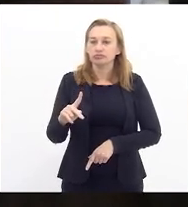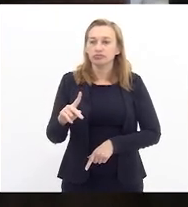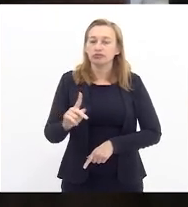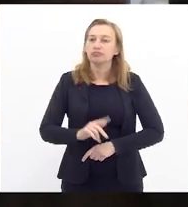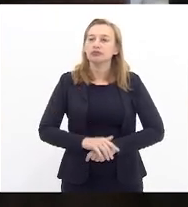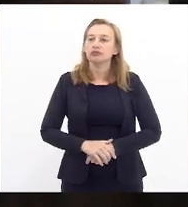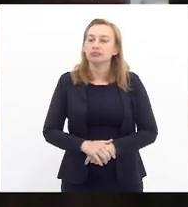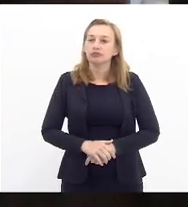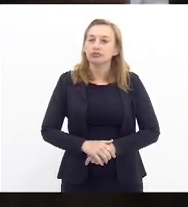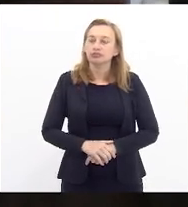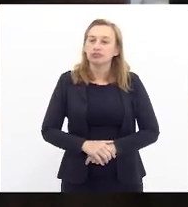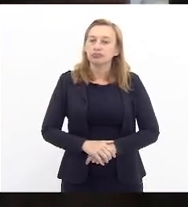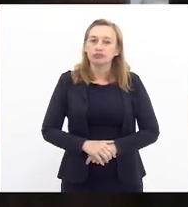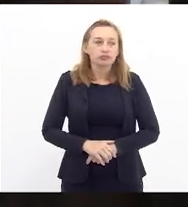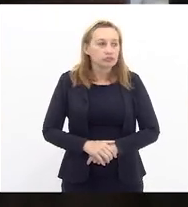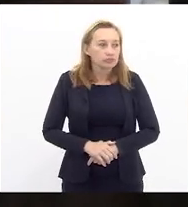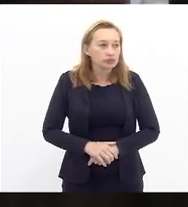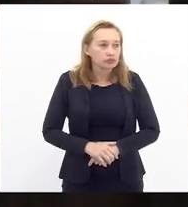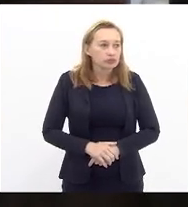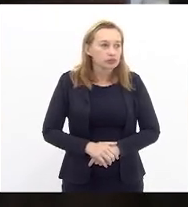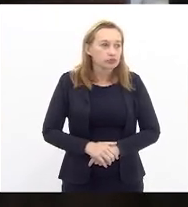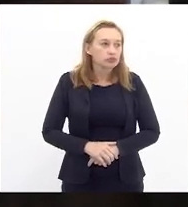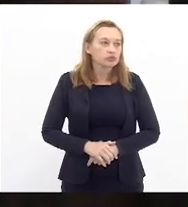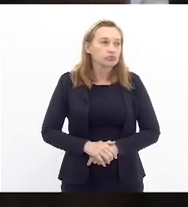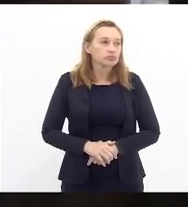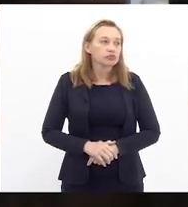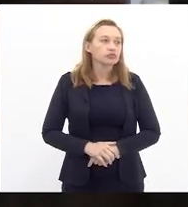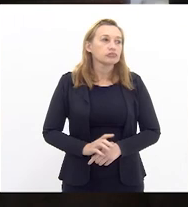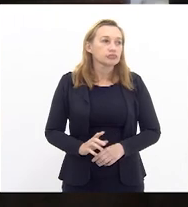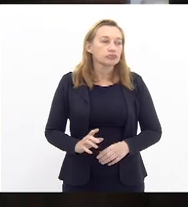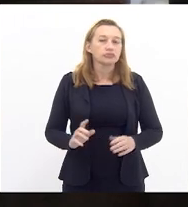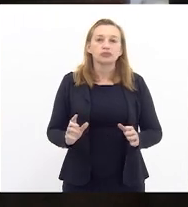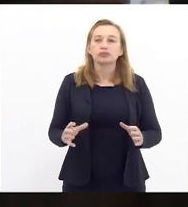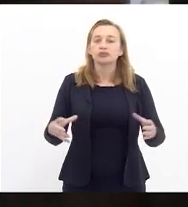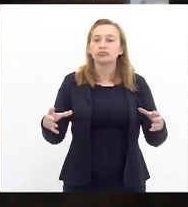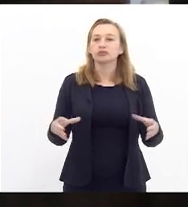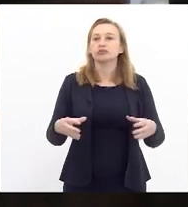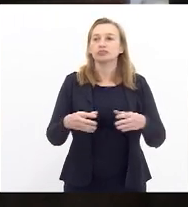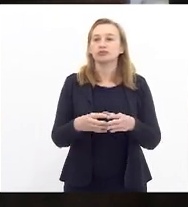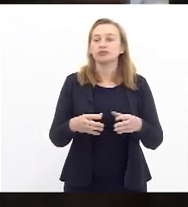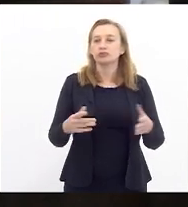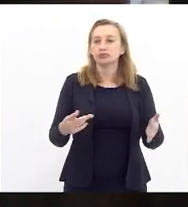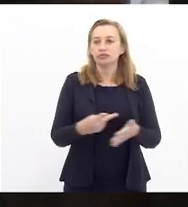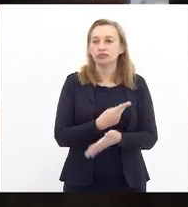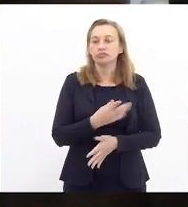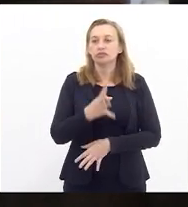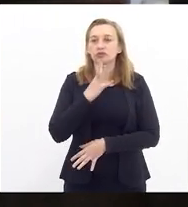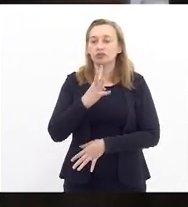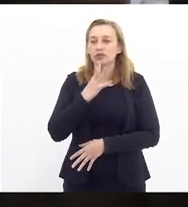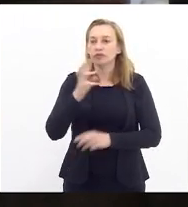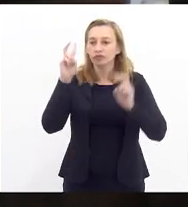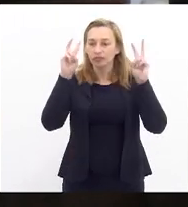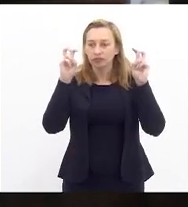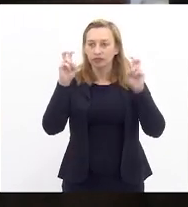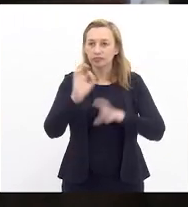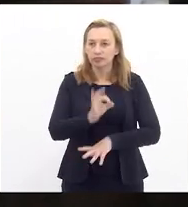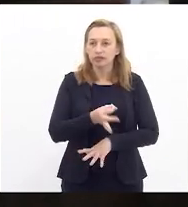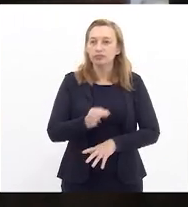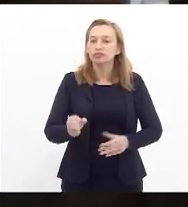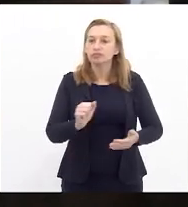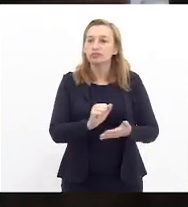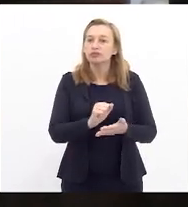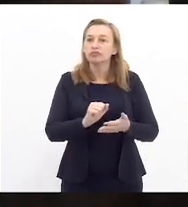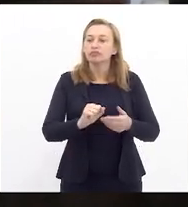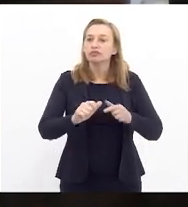na arguição pública realizada por esta comissão, demonstrando conhecimento sobre os temas inerentes às atividades